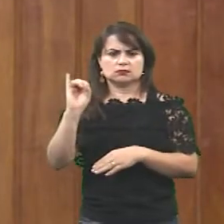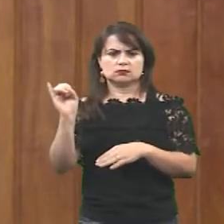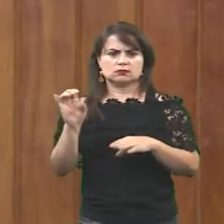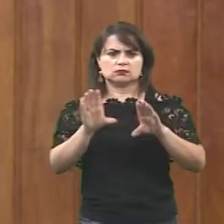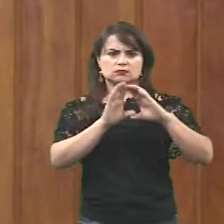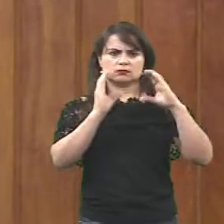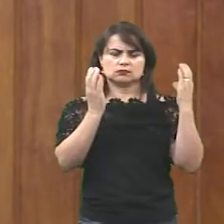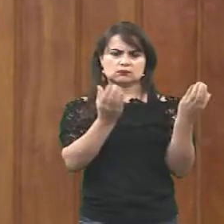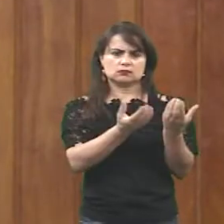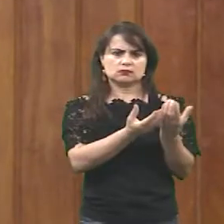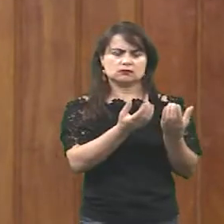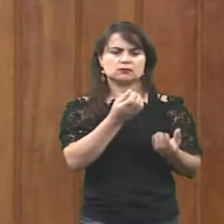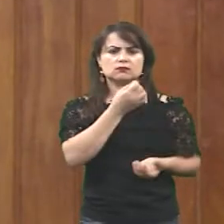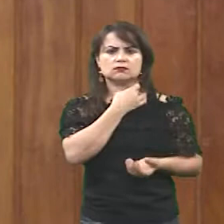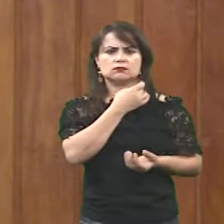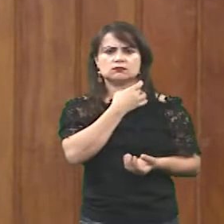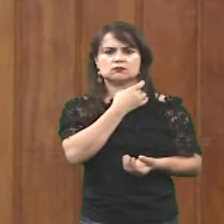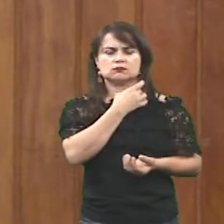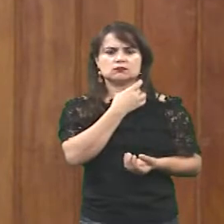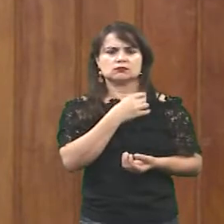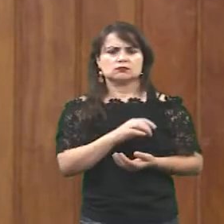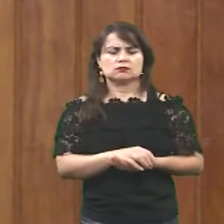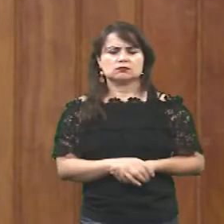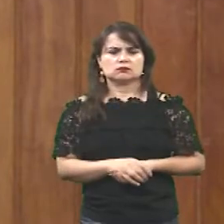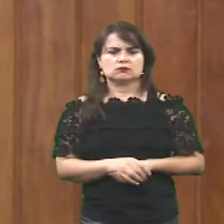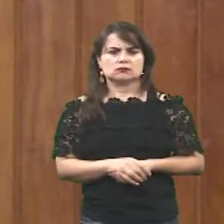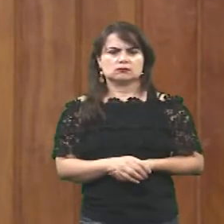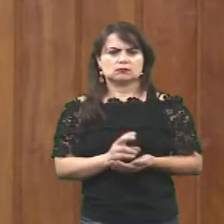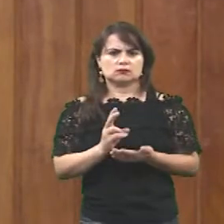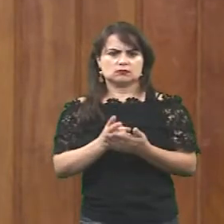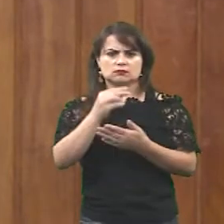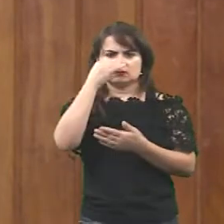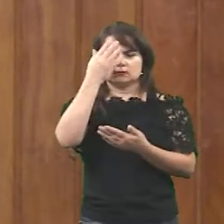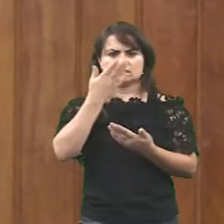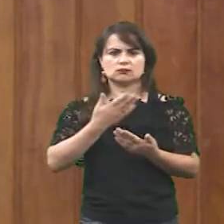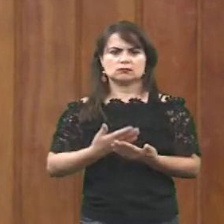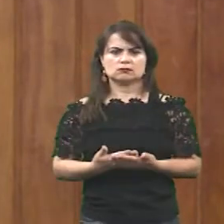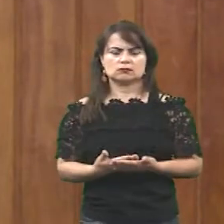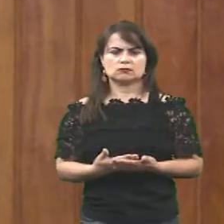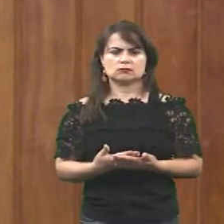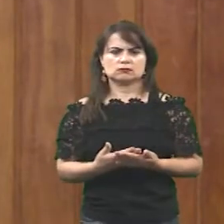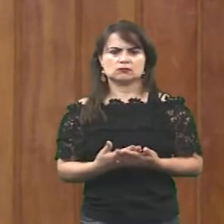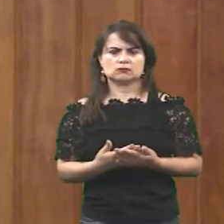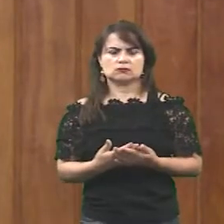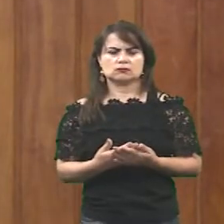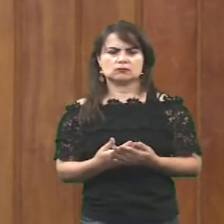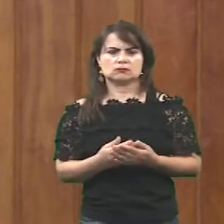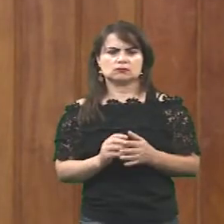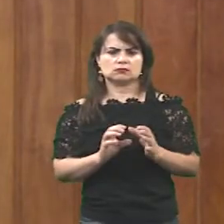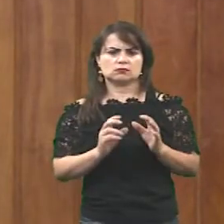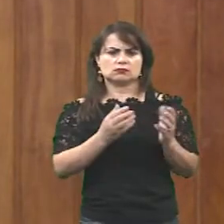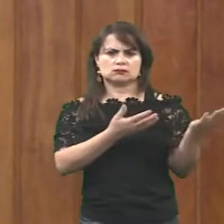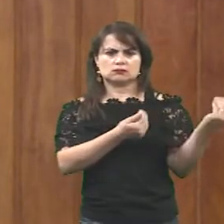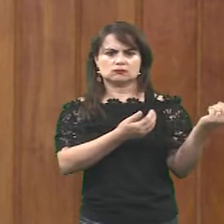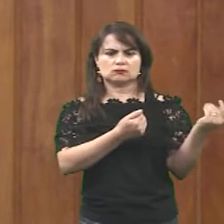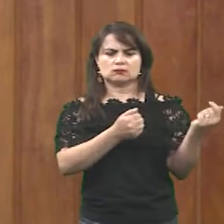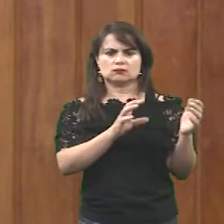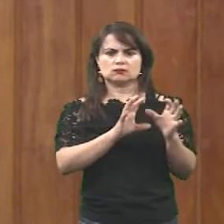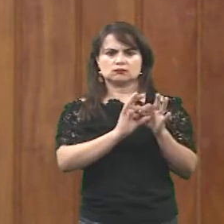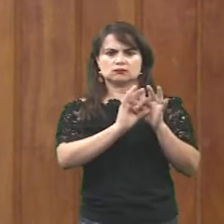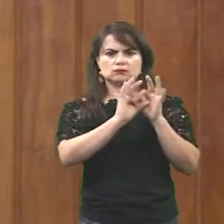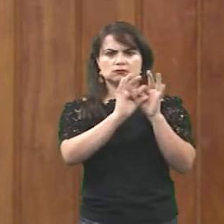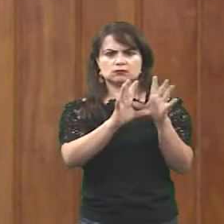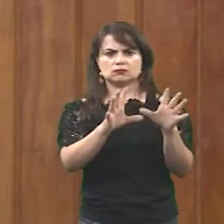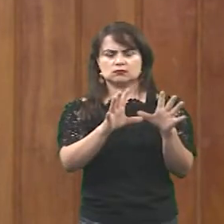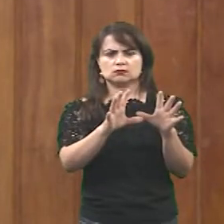marilhense, as quais nos confiaram e confiam a importante missão de conduzir jovens livres e transformá-los em homens